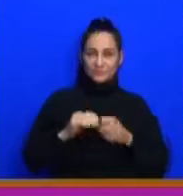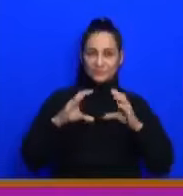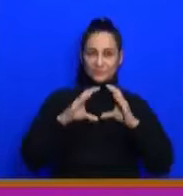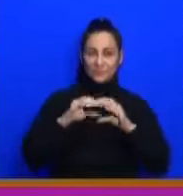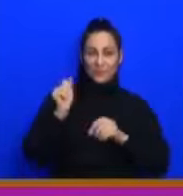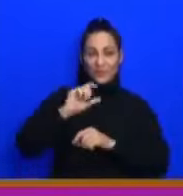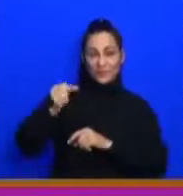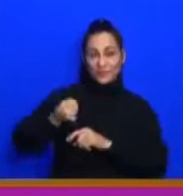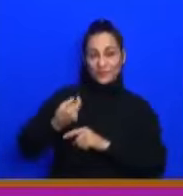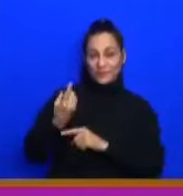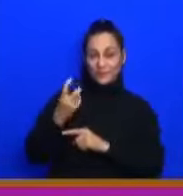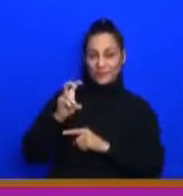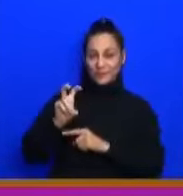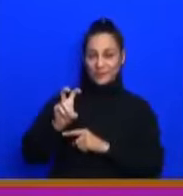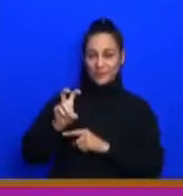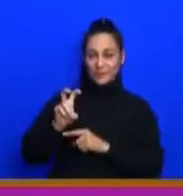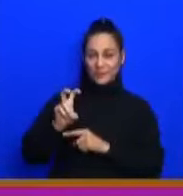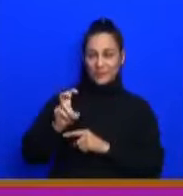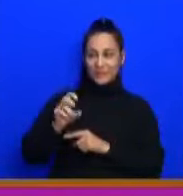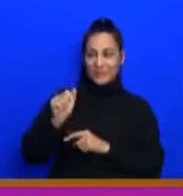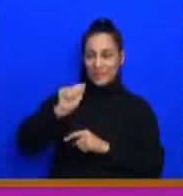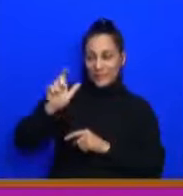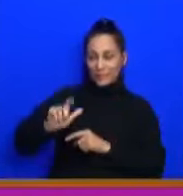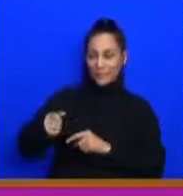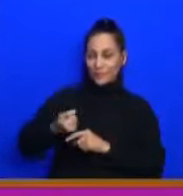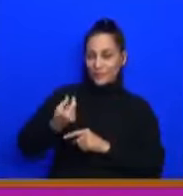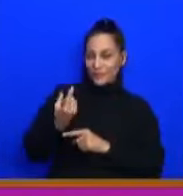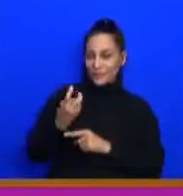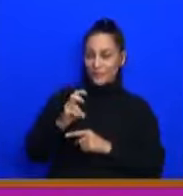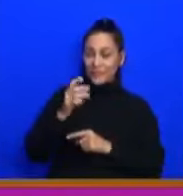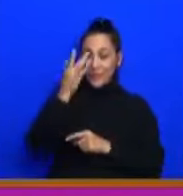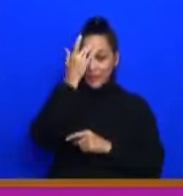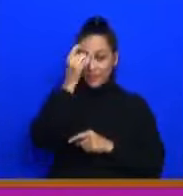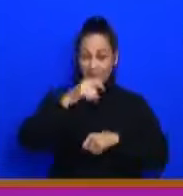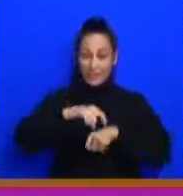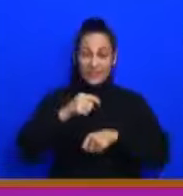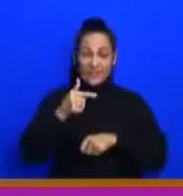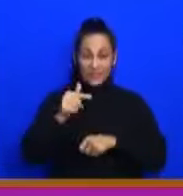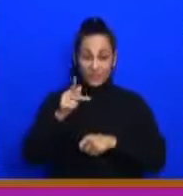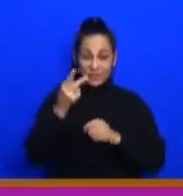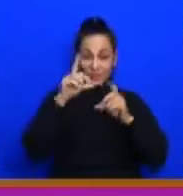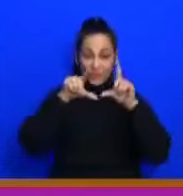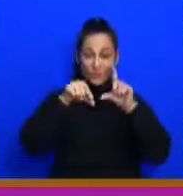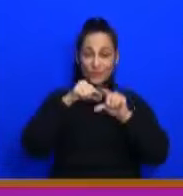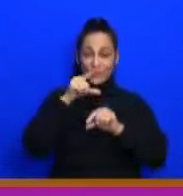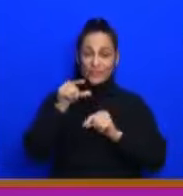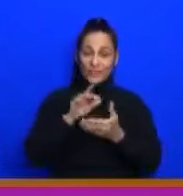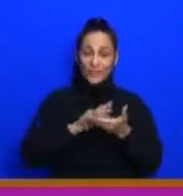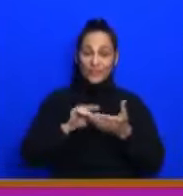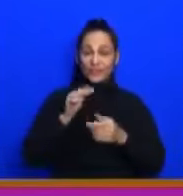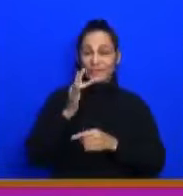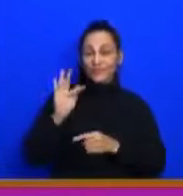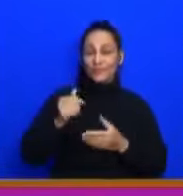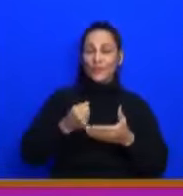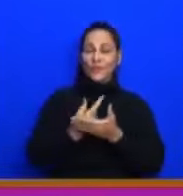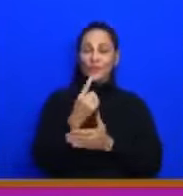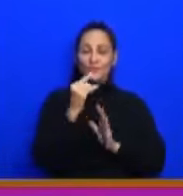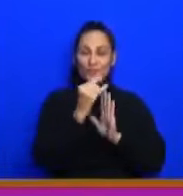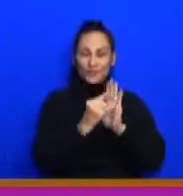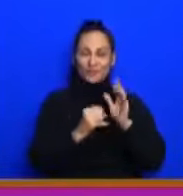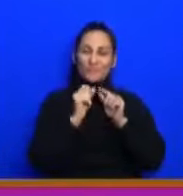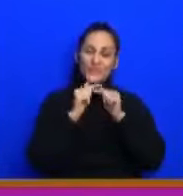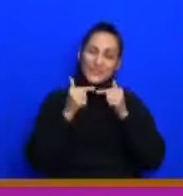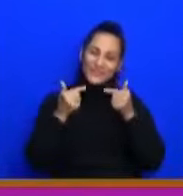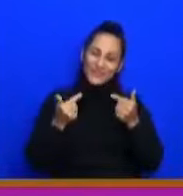Bola azul, número 15. Azul, 15. Amanhã, às 19 horas, tem sorteio da Loteria Federal. Garanta o seu bilhete